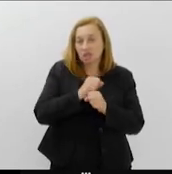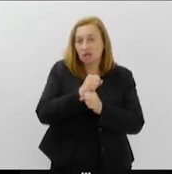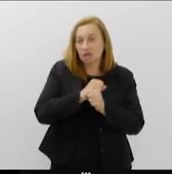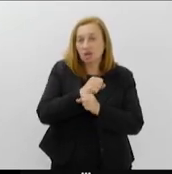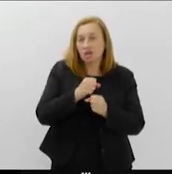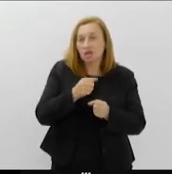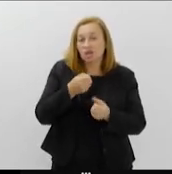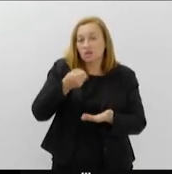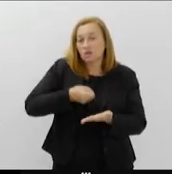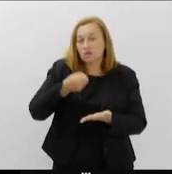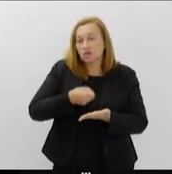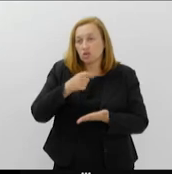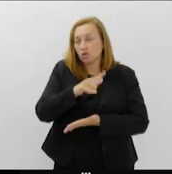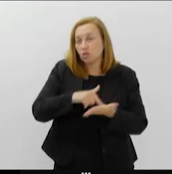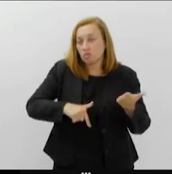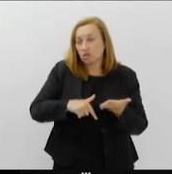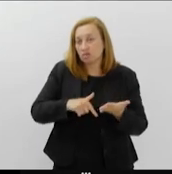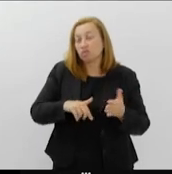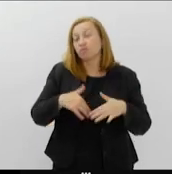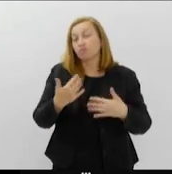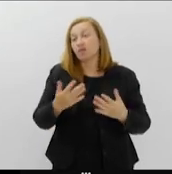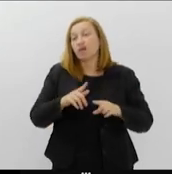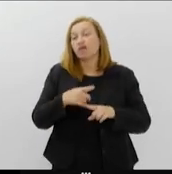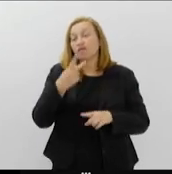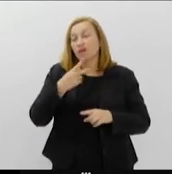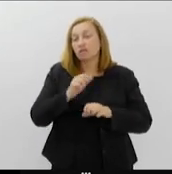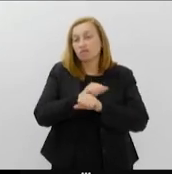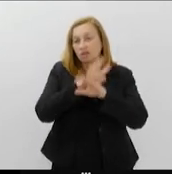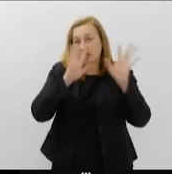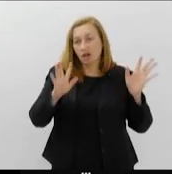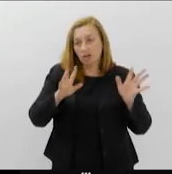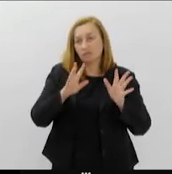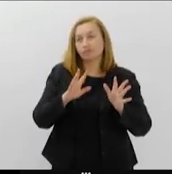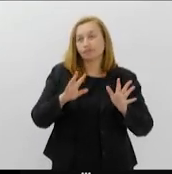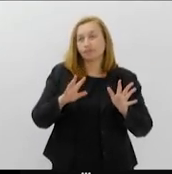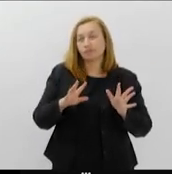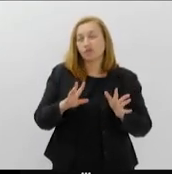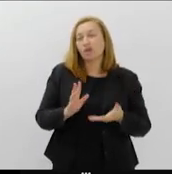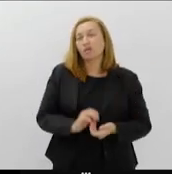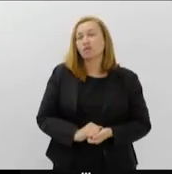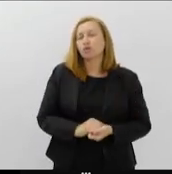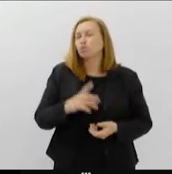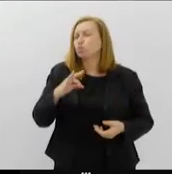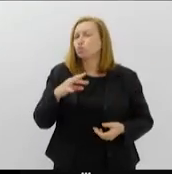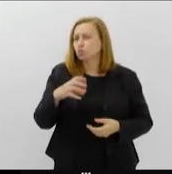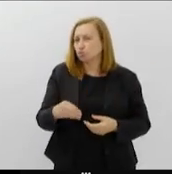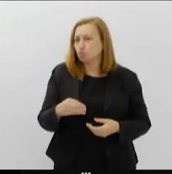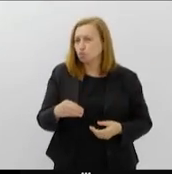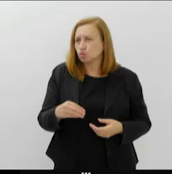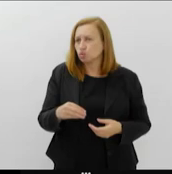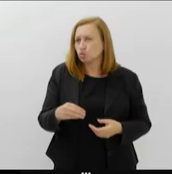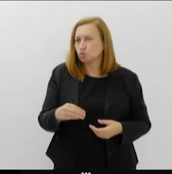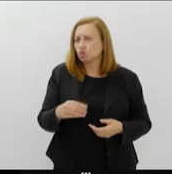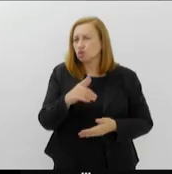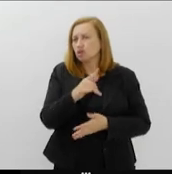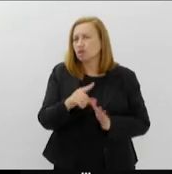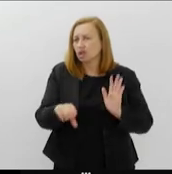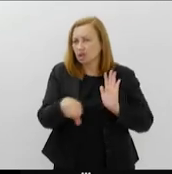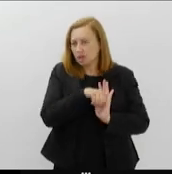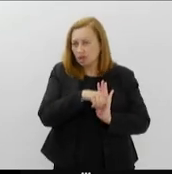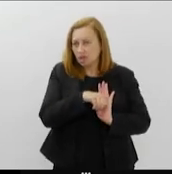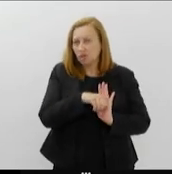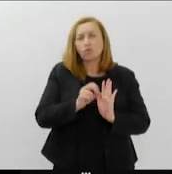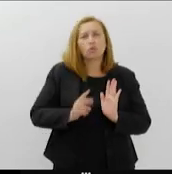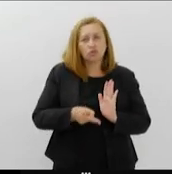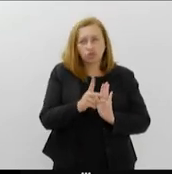alguma questão, né? E deixando bem claro isso, a gente não... Tudo aquilo que tem natureza criminal continua tendo